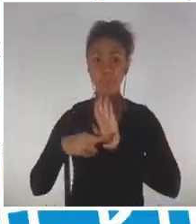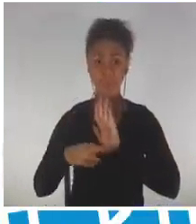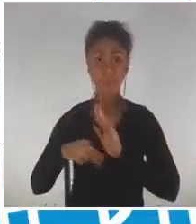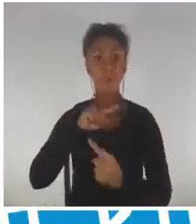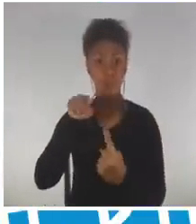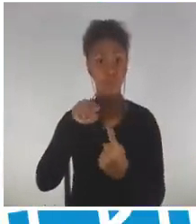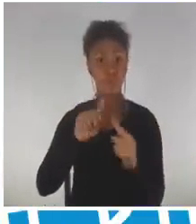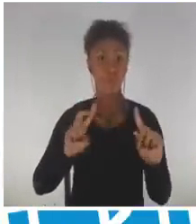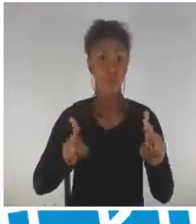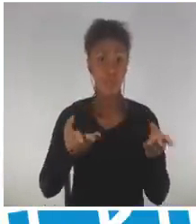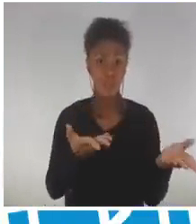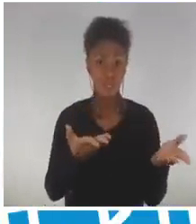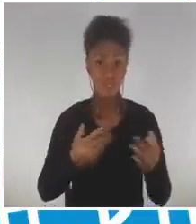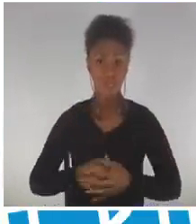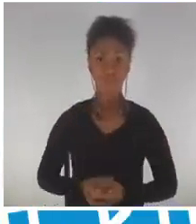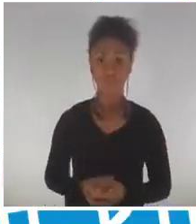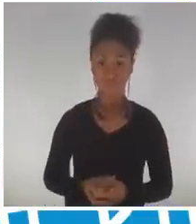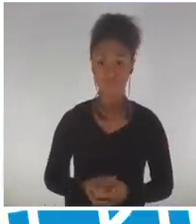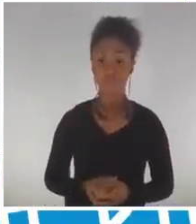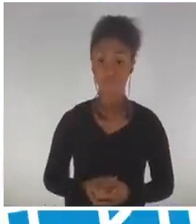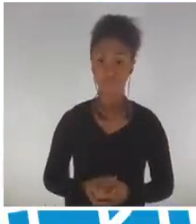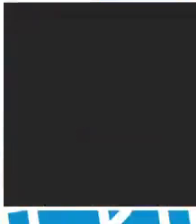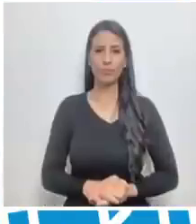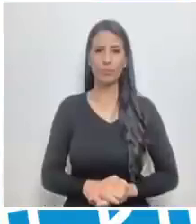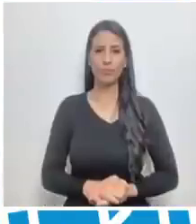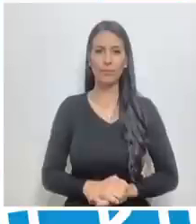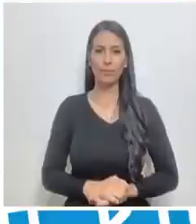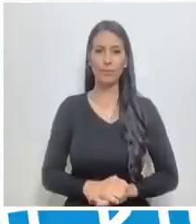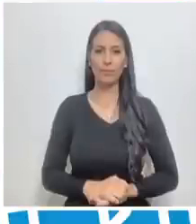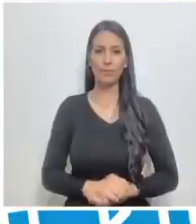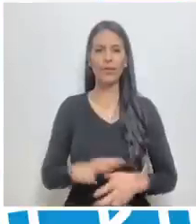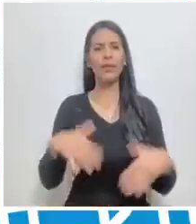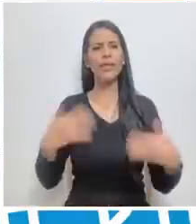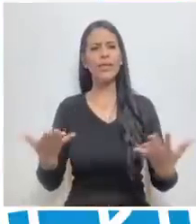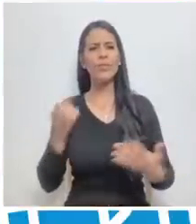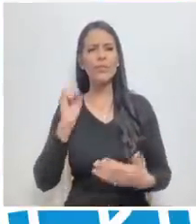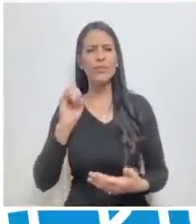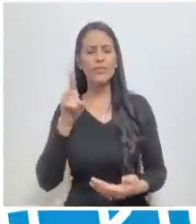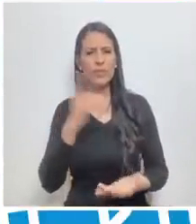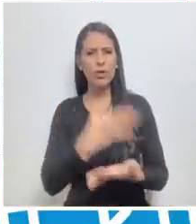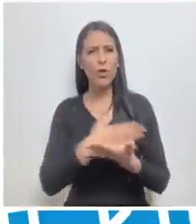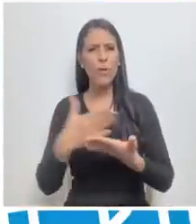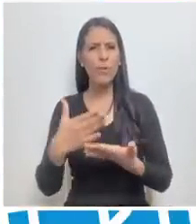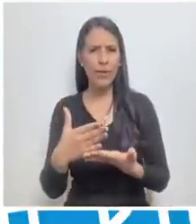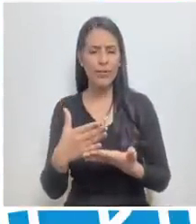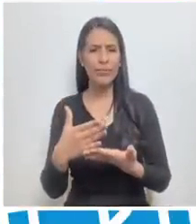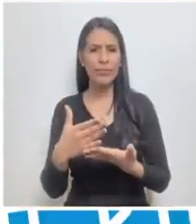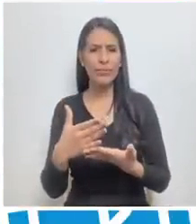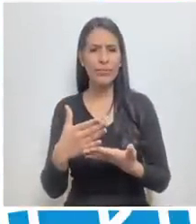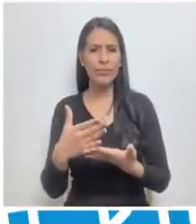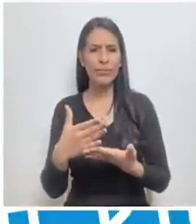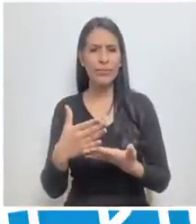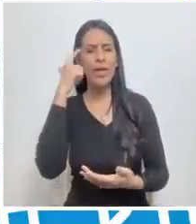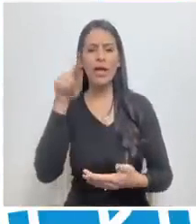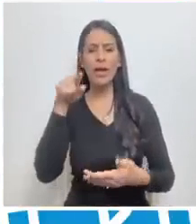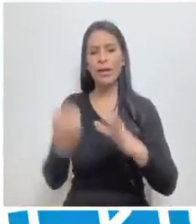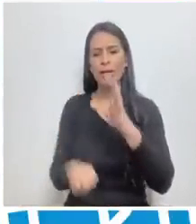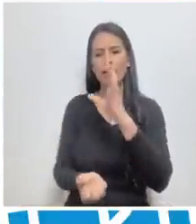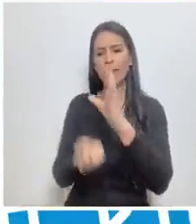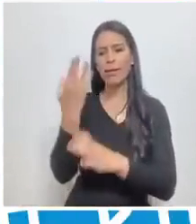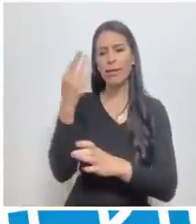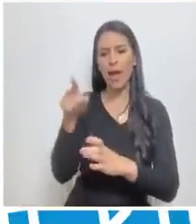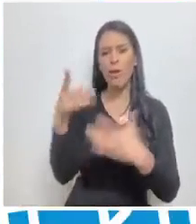você passa a tentar criar um sistema de avaliação que tenha como